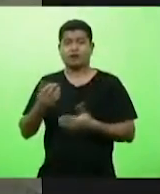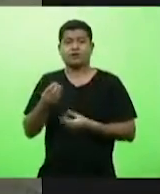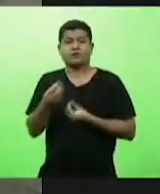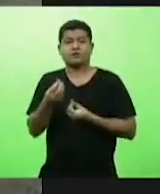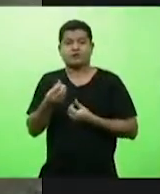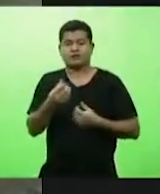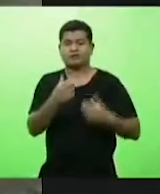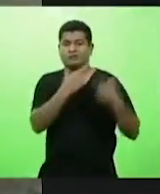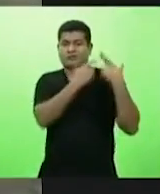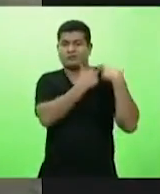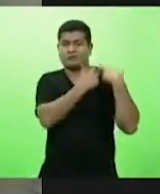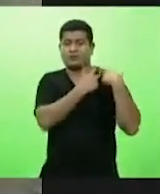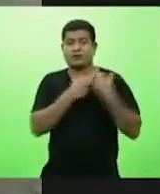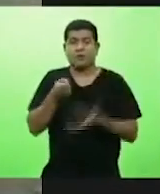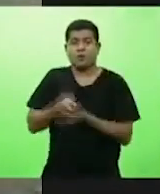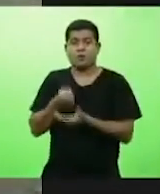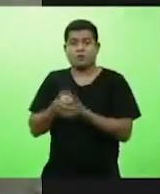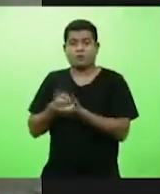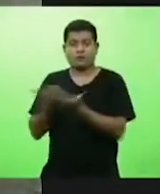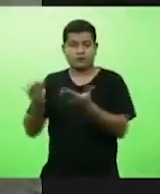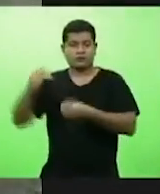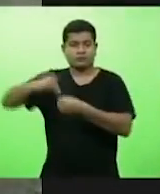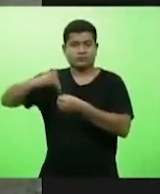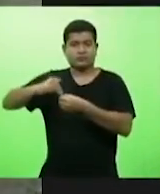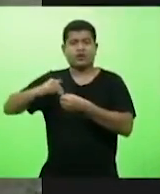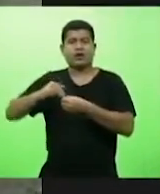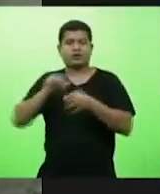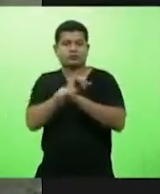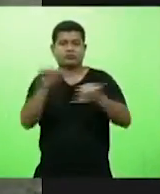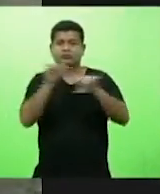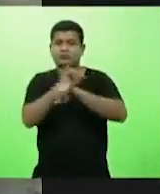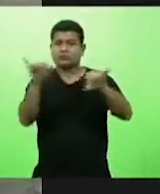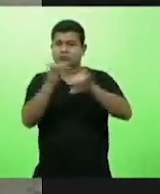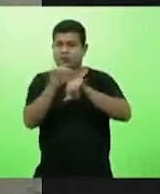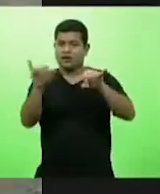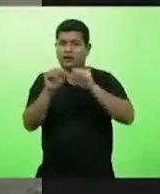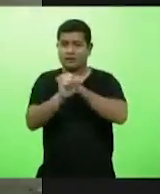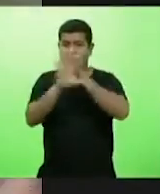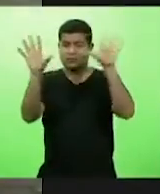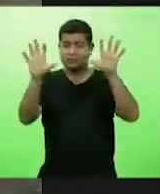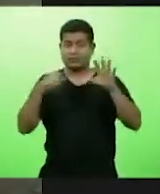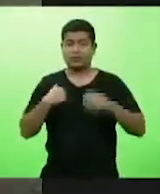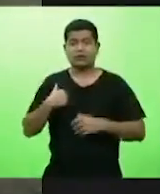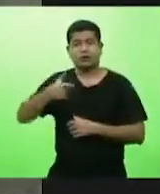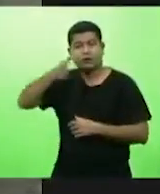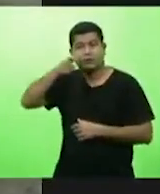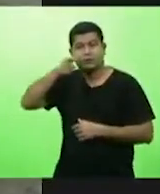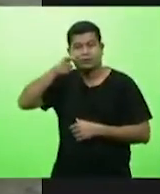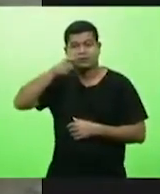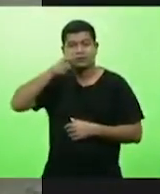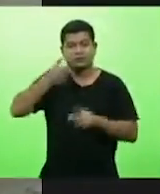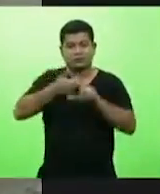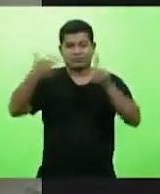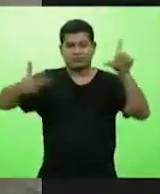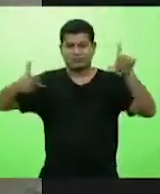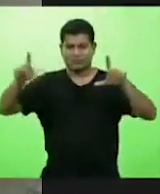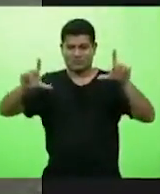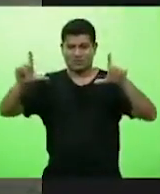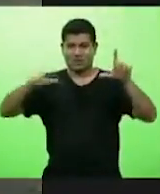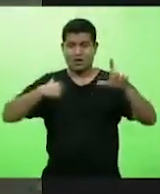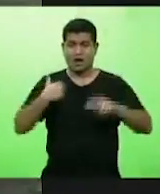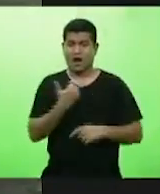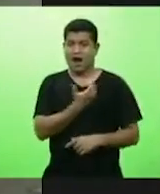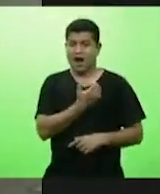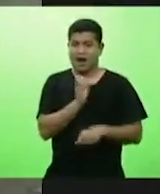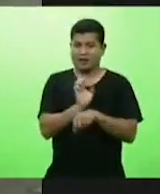defendeu o projeto de lei. Hoje eu estava acompanhando a imprensa a nível nacional, a nível estadual, e